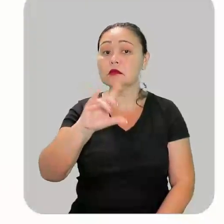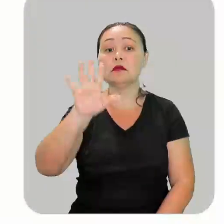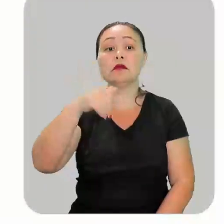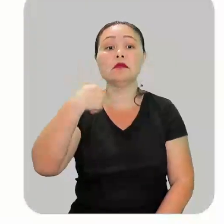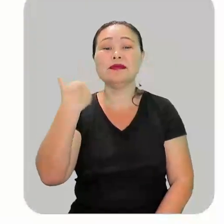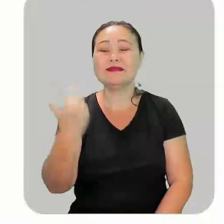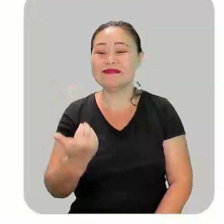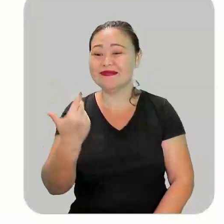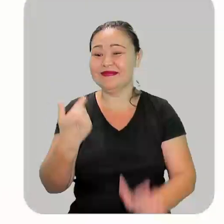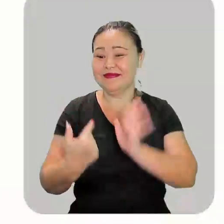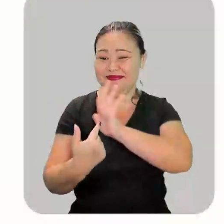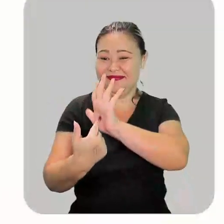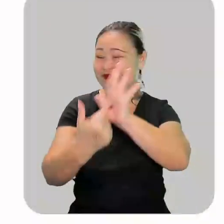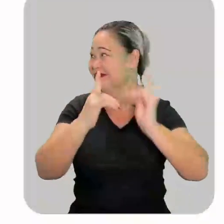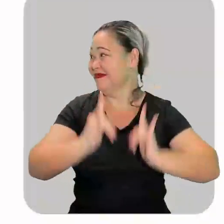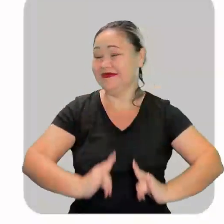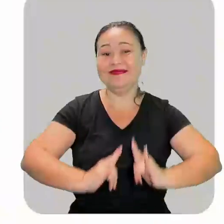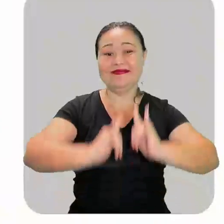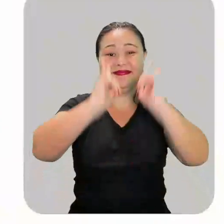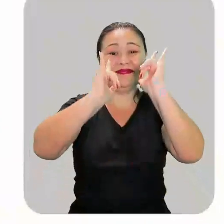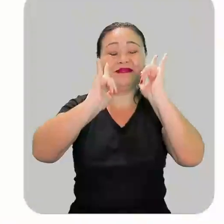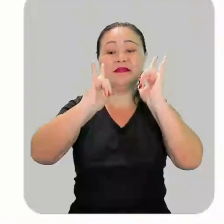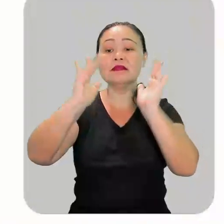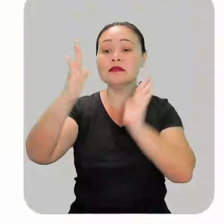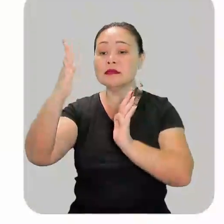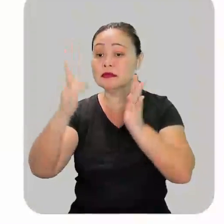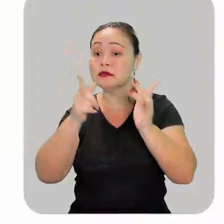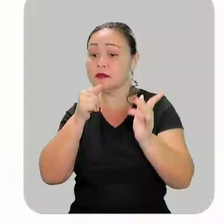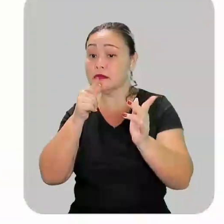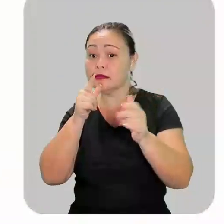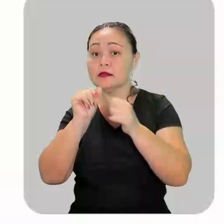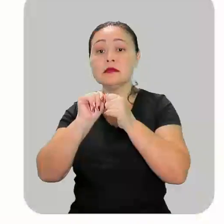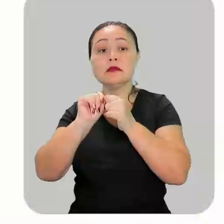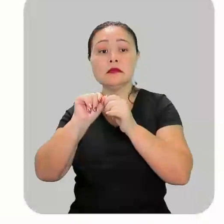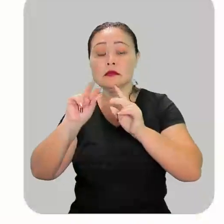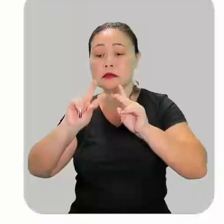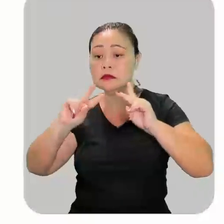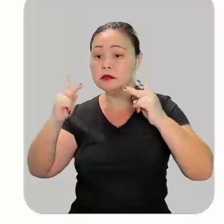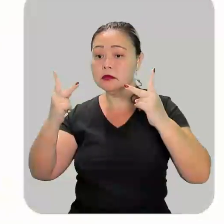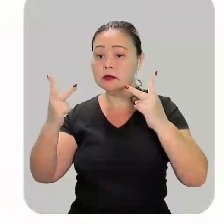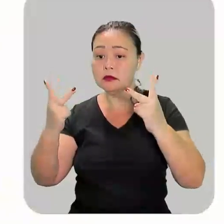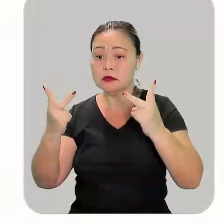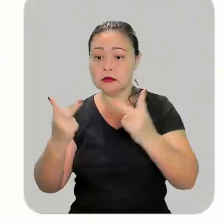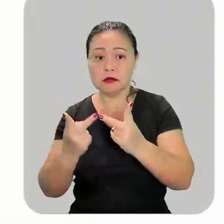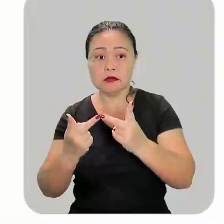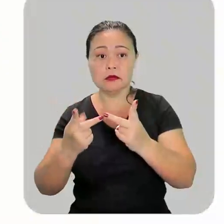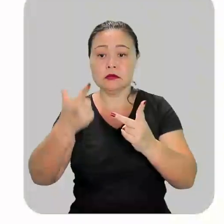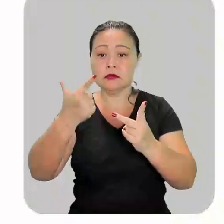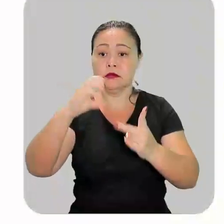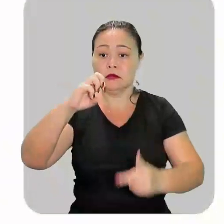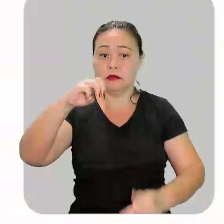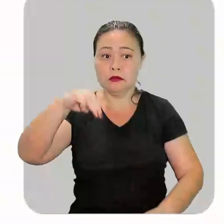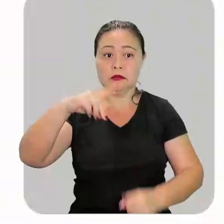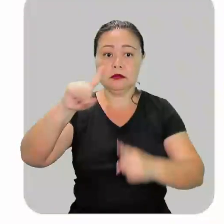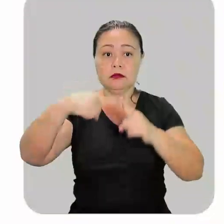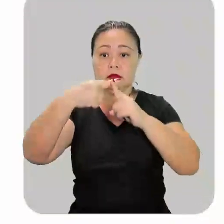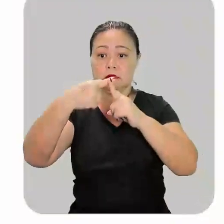Lucy, que representa o edifício, a caixa d'água tem dimensões de 2